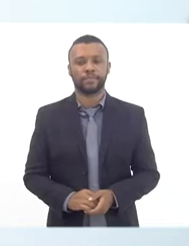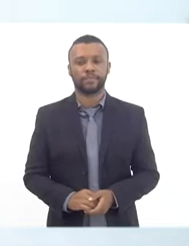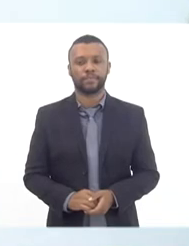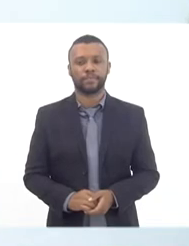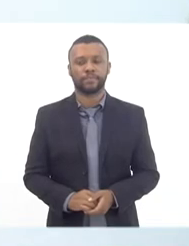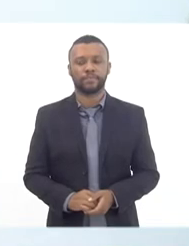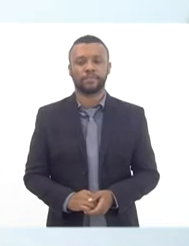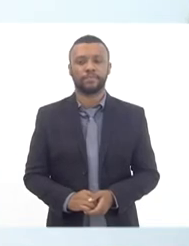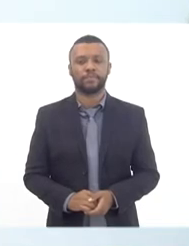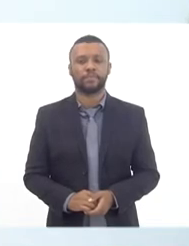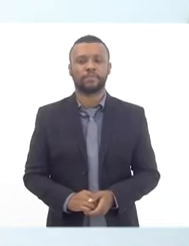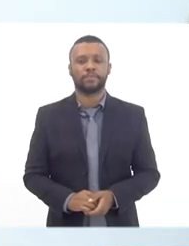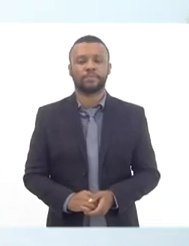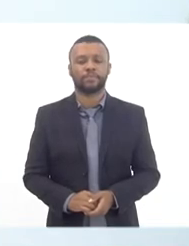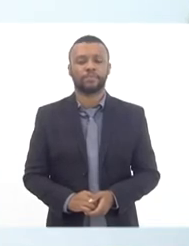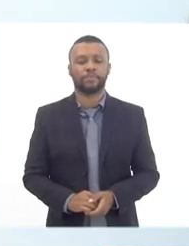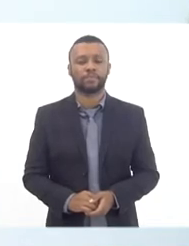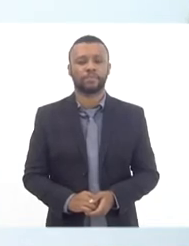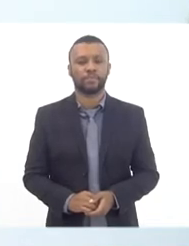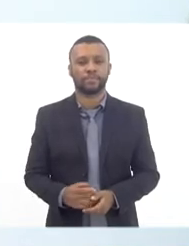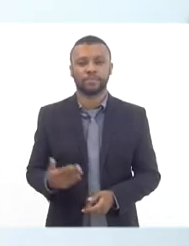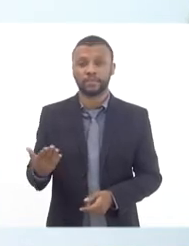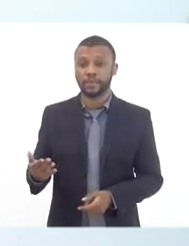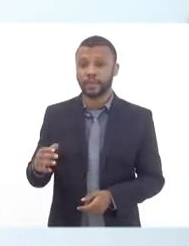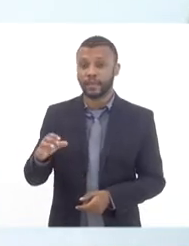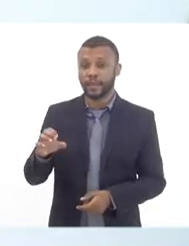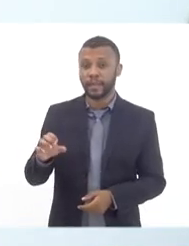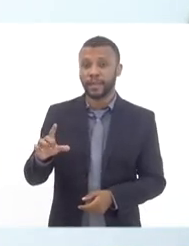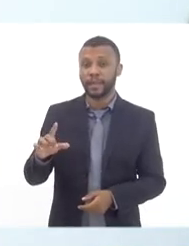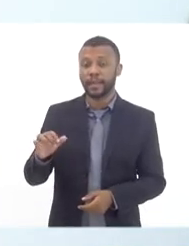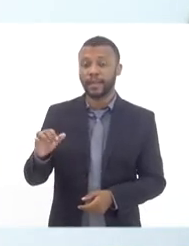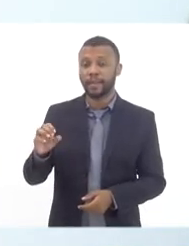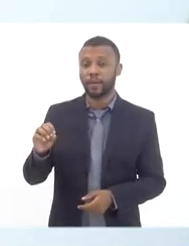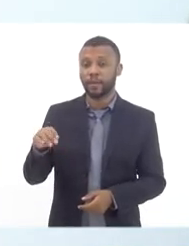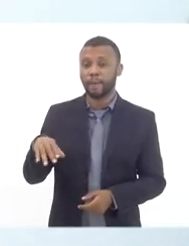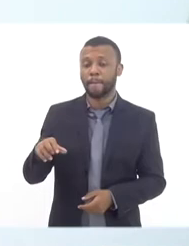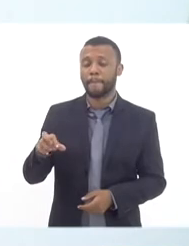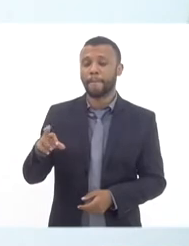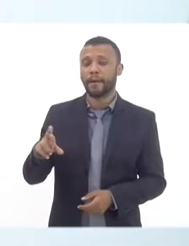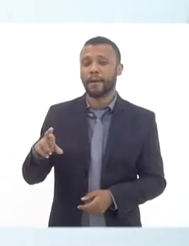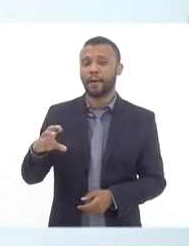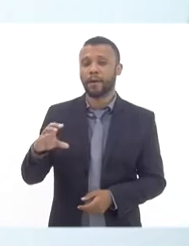Vou te passar aqui na frente. Para o deputado Eliomar Cunha.